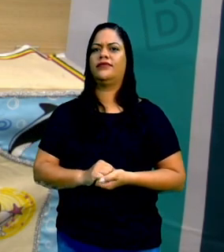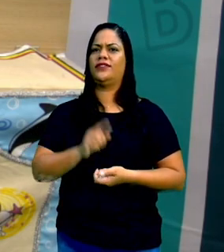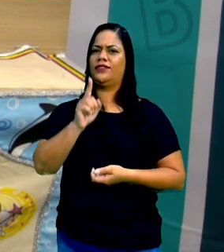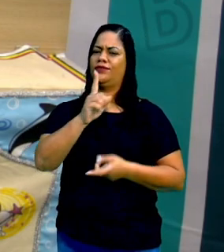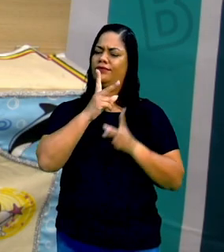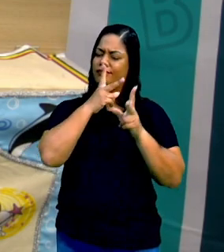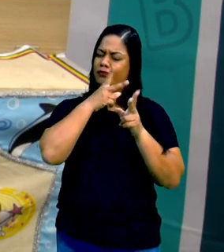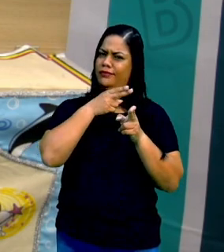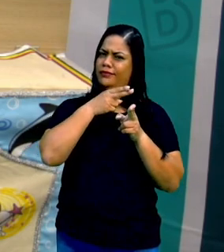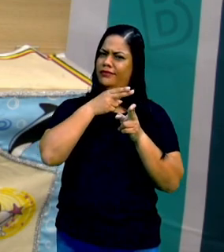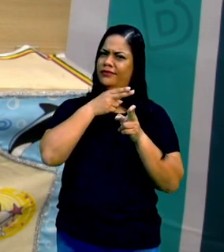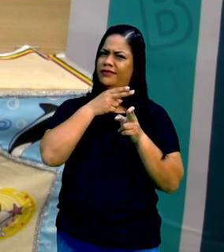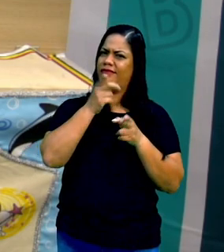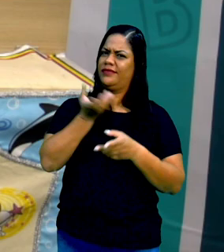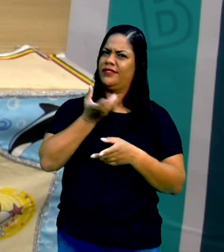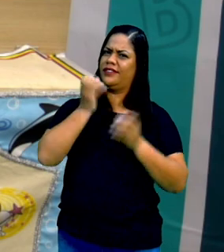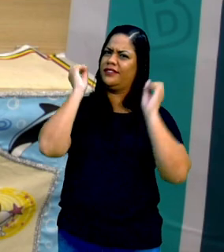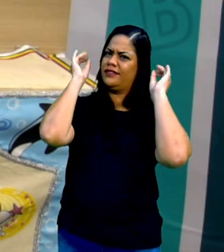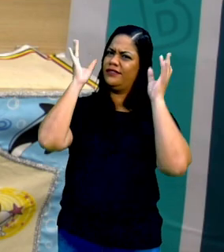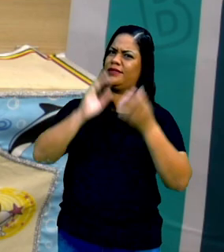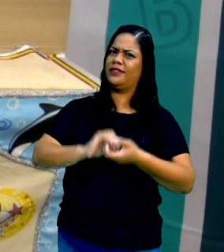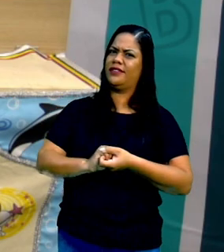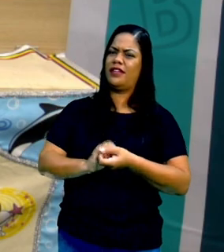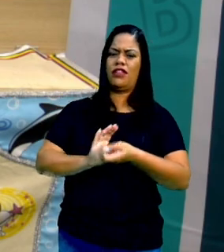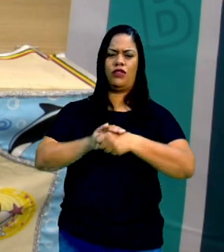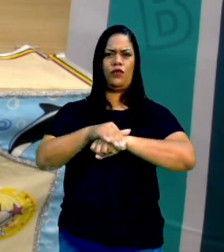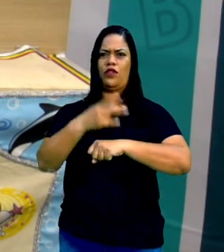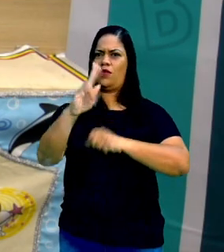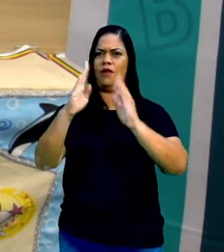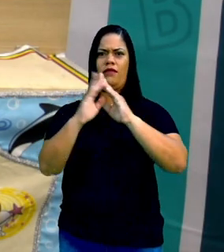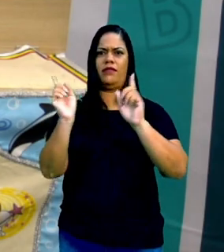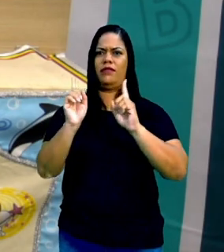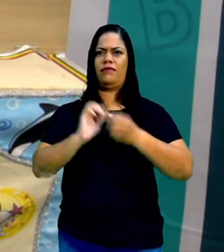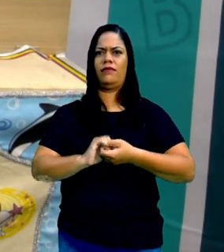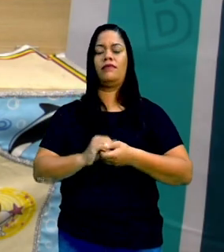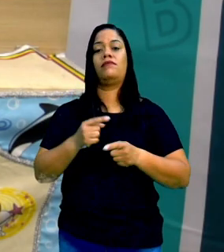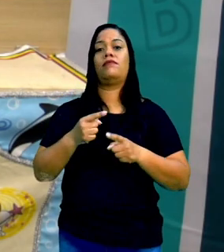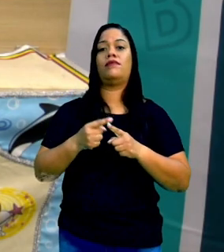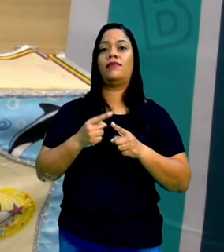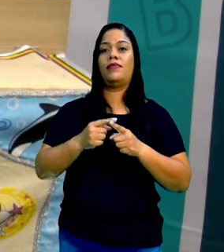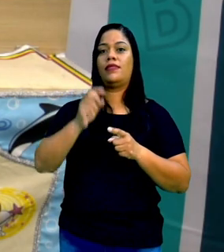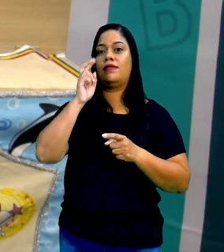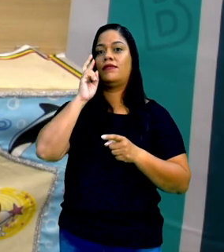sono, leiturinha? Por quê? Não teve noite lá na tua casa, não?